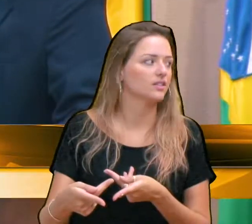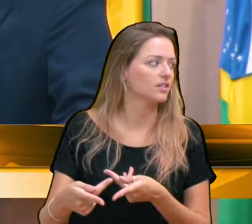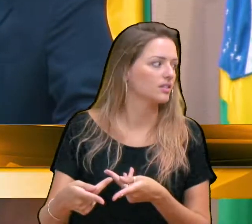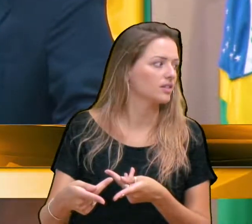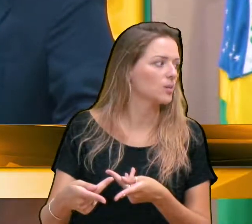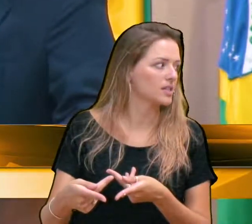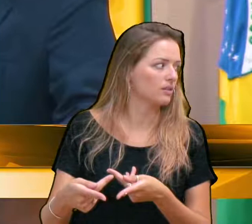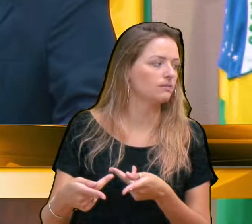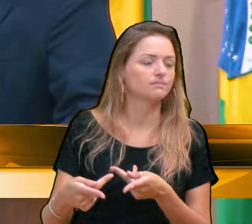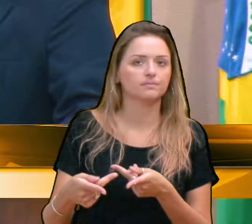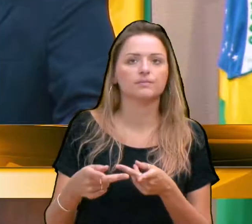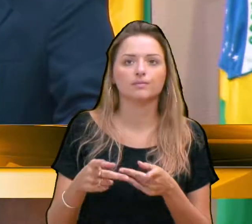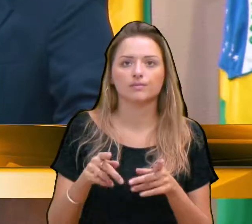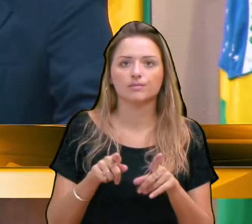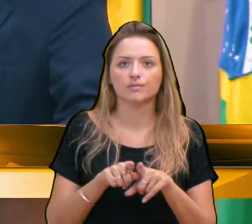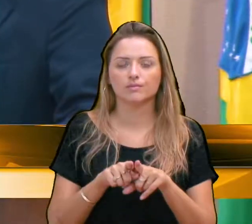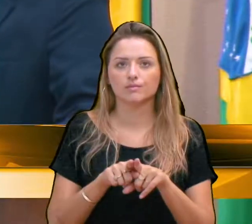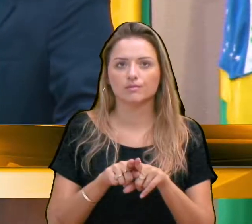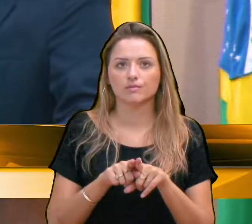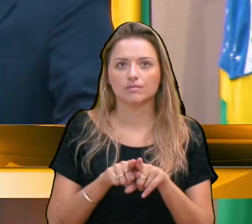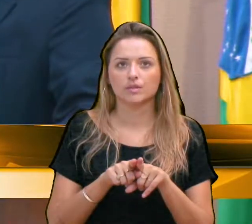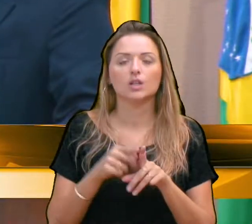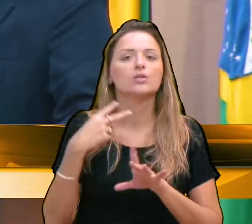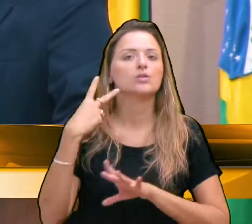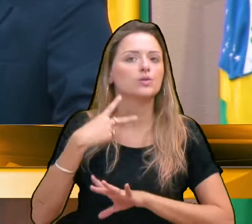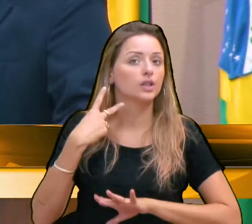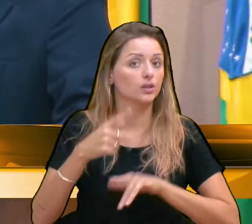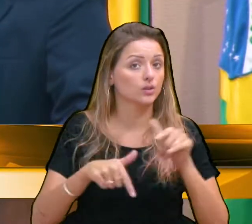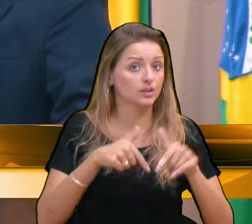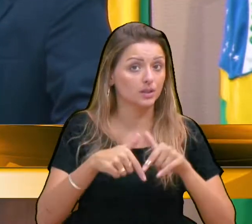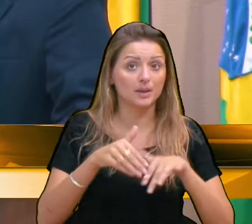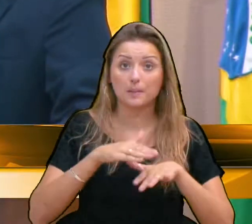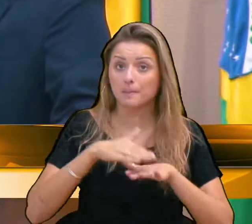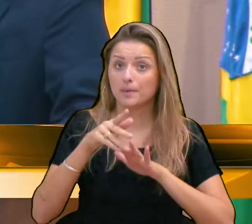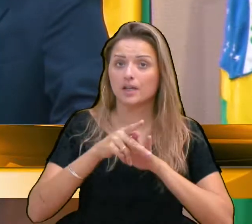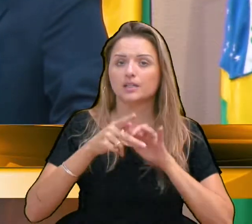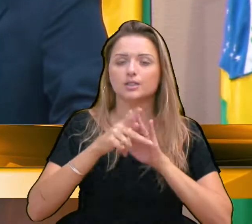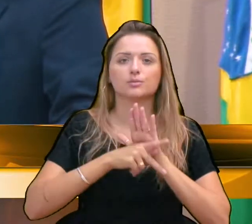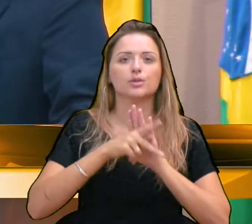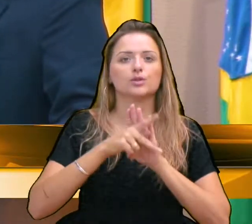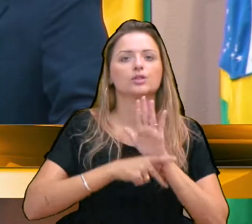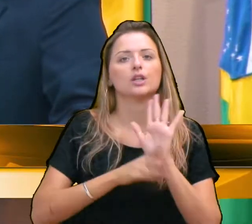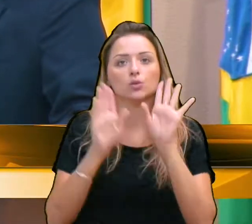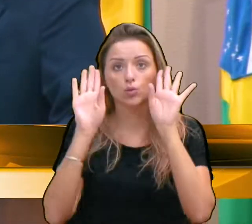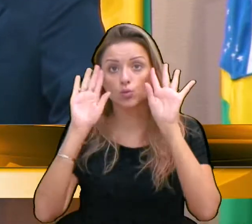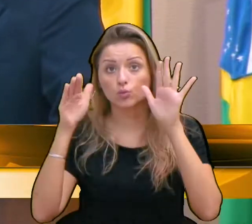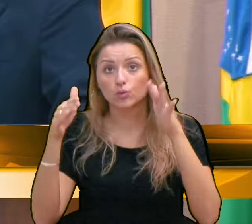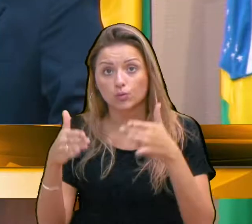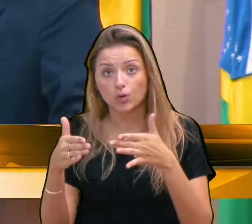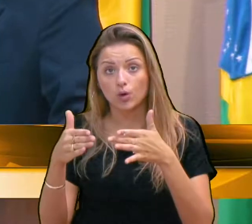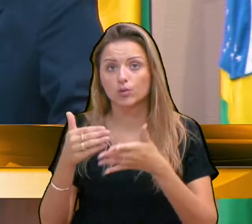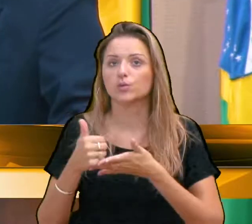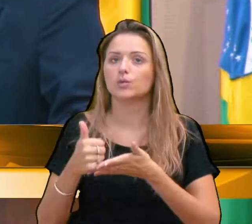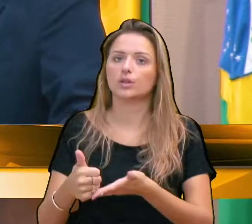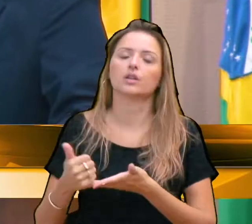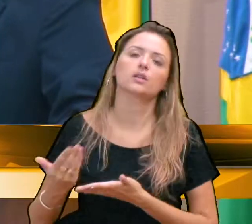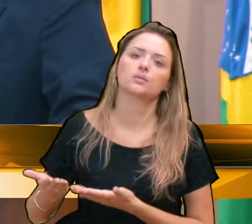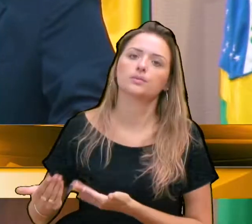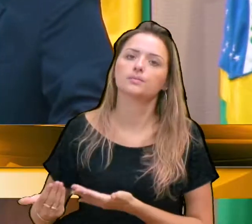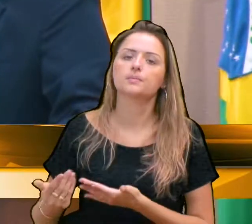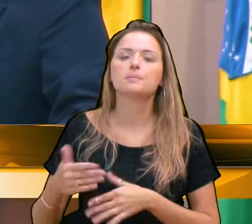estimular com que os vereadores trabalhem mais projetos voltados à juventude, que busquem,